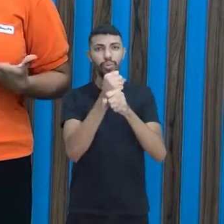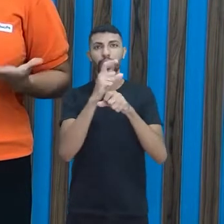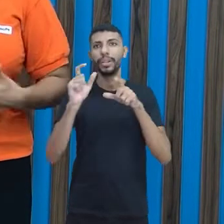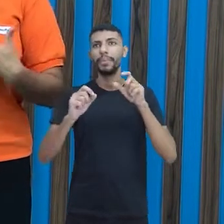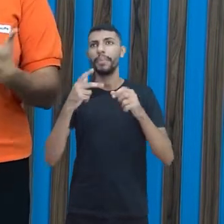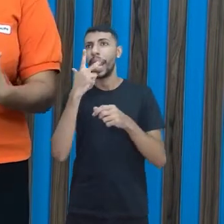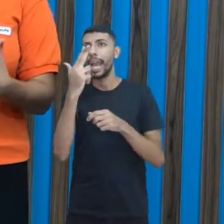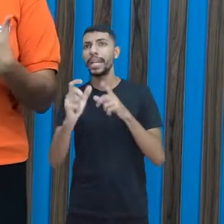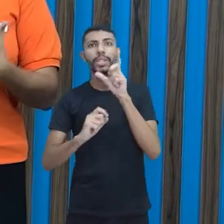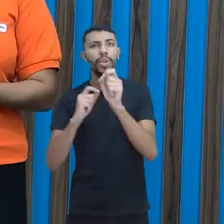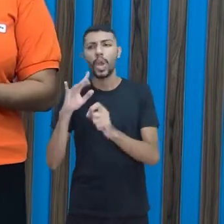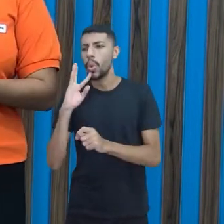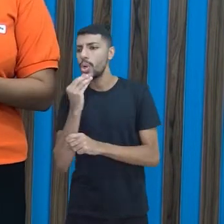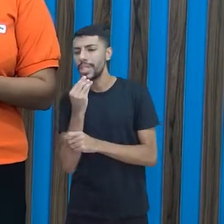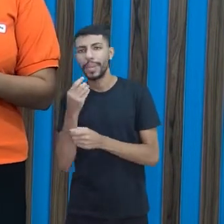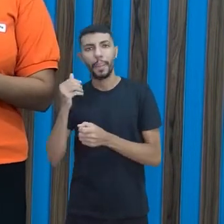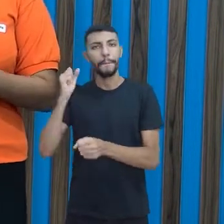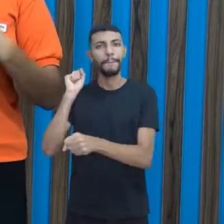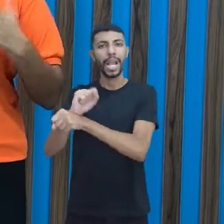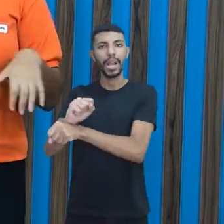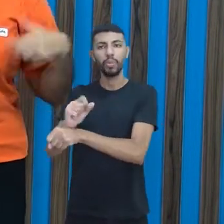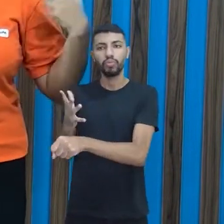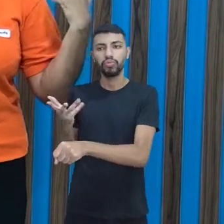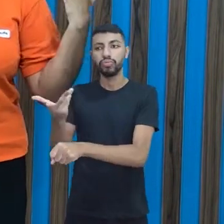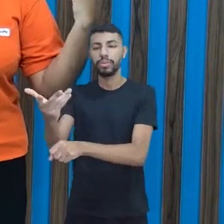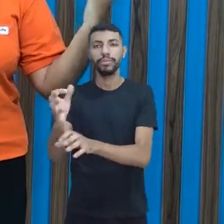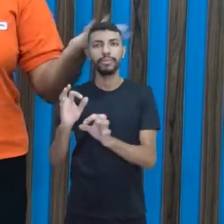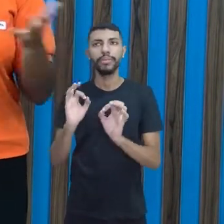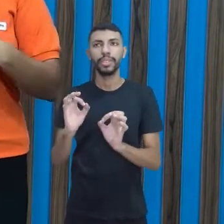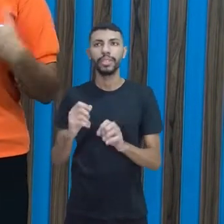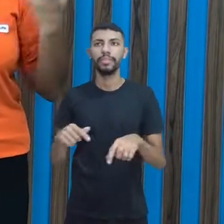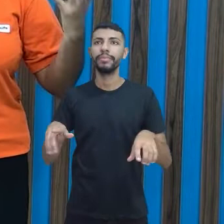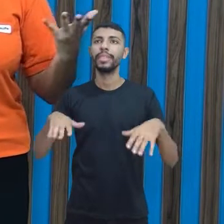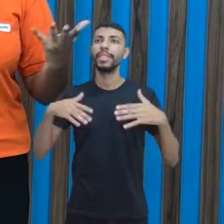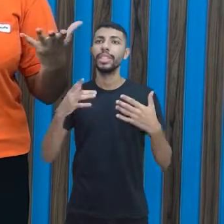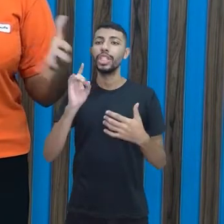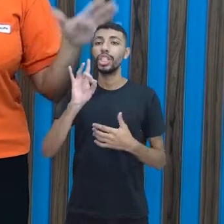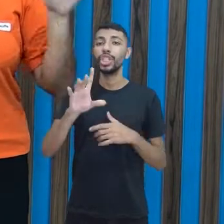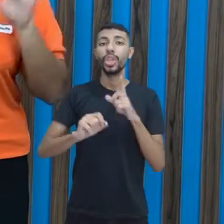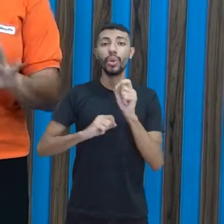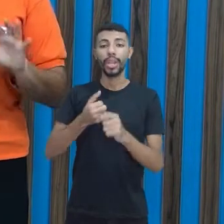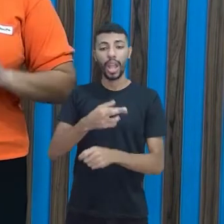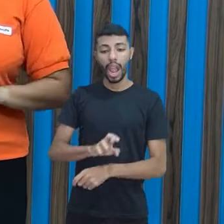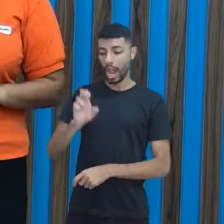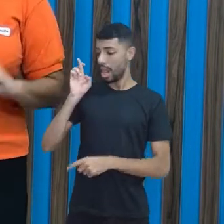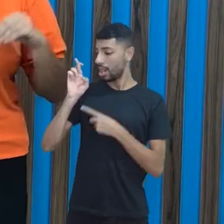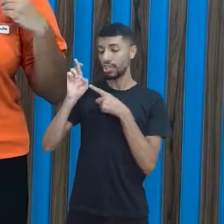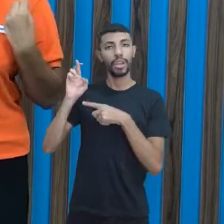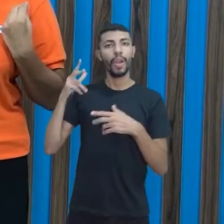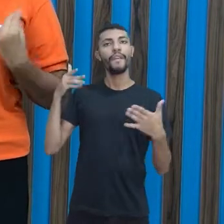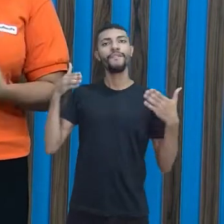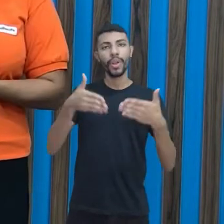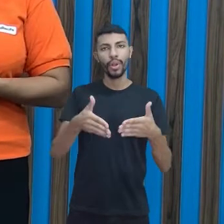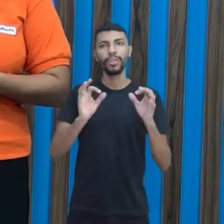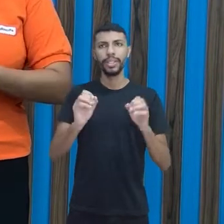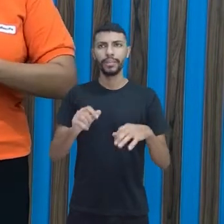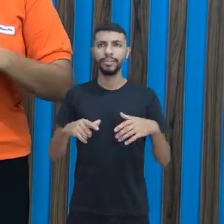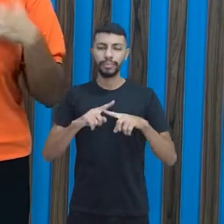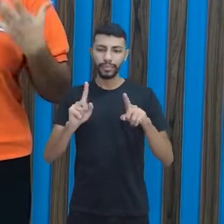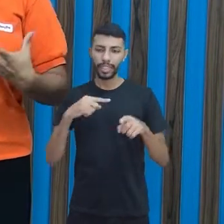produzido na Idade Média, que somente a religião tenha sido o foco. O que a gente sabe hoje que não é muito